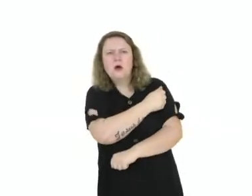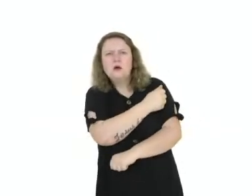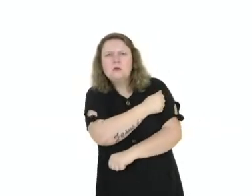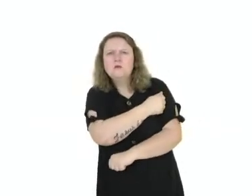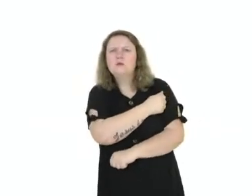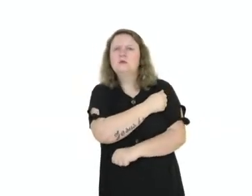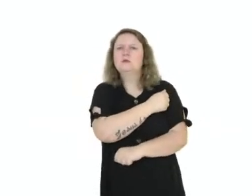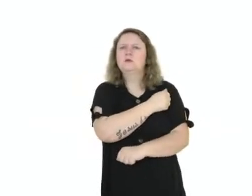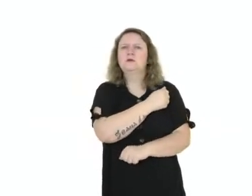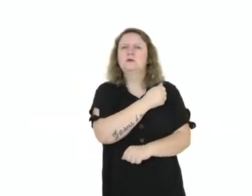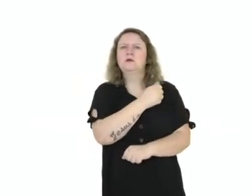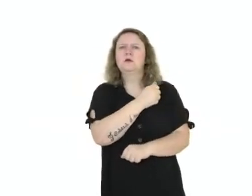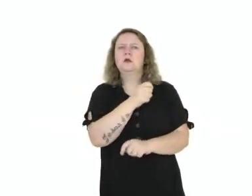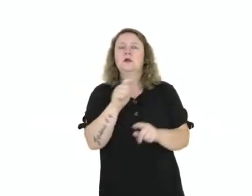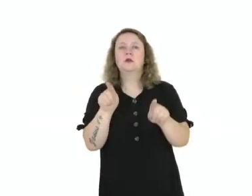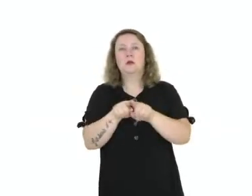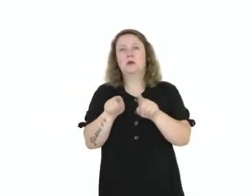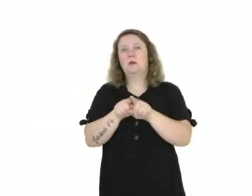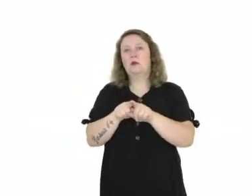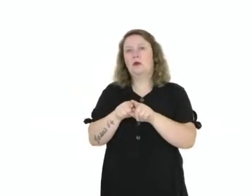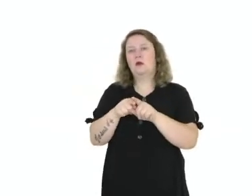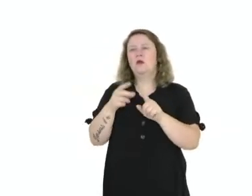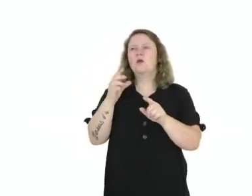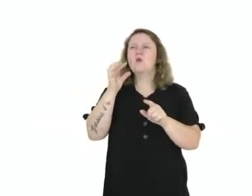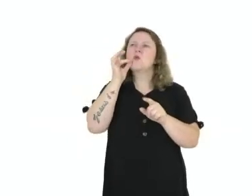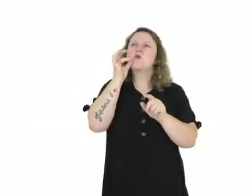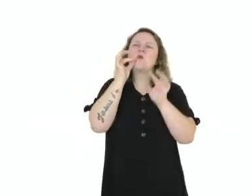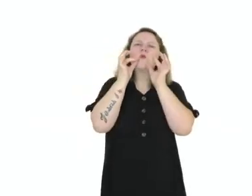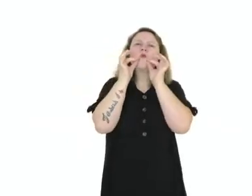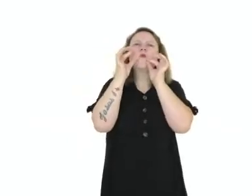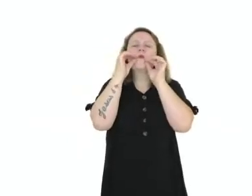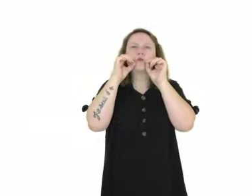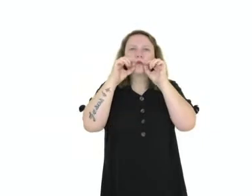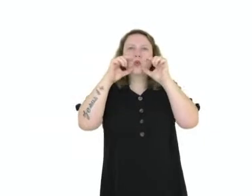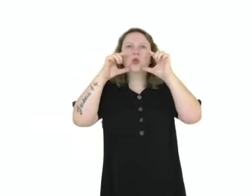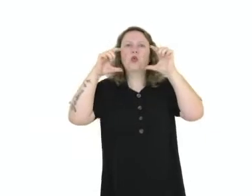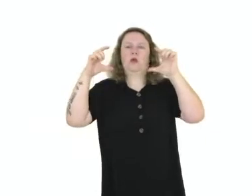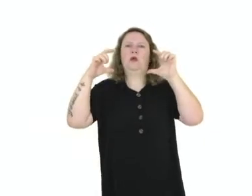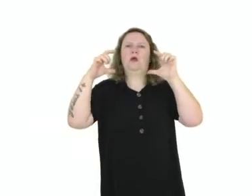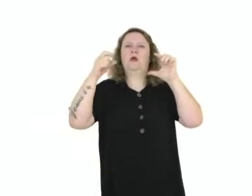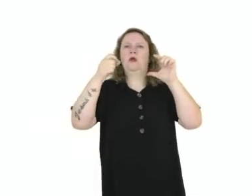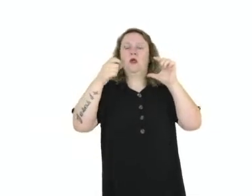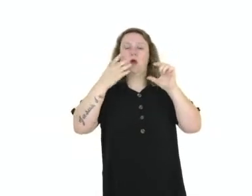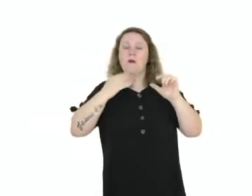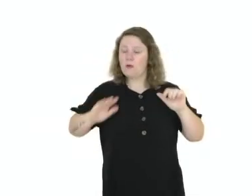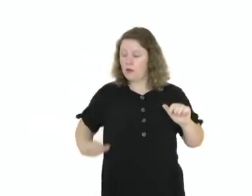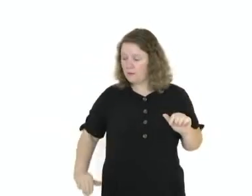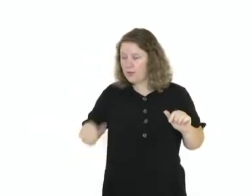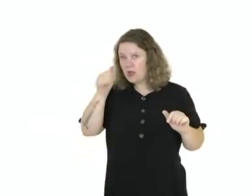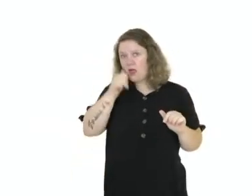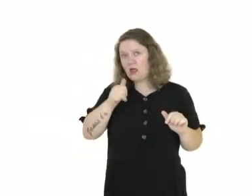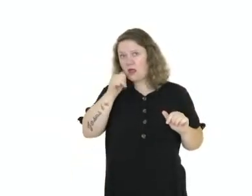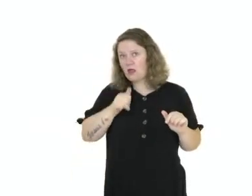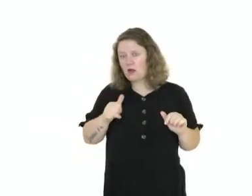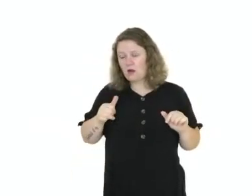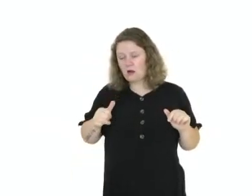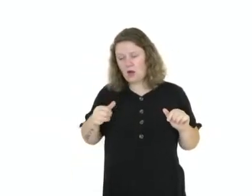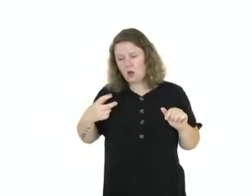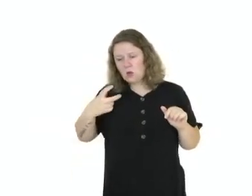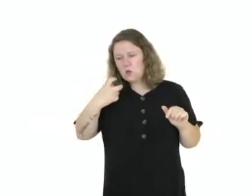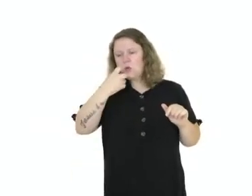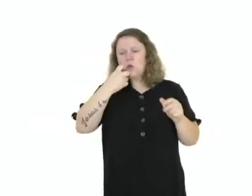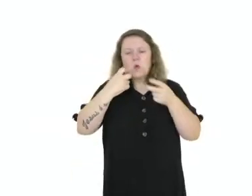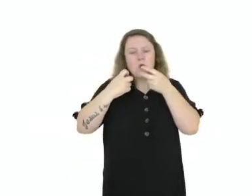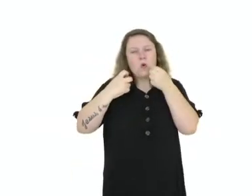teria aplicado botox na filha pequena. Os jovens foram atrás das imagens da mãe, que é participante de um reality show nos